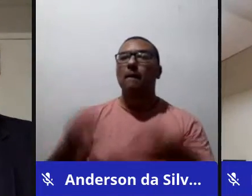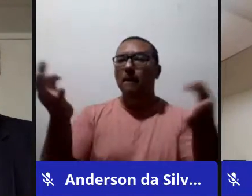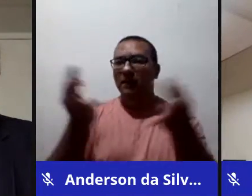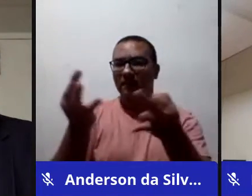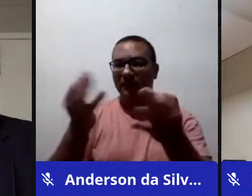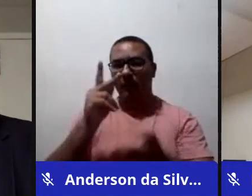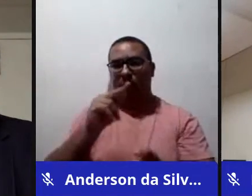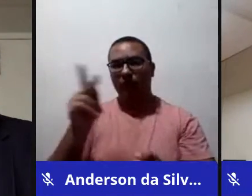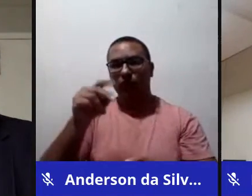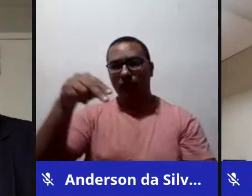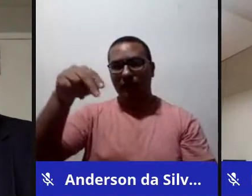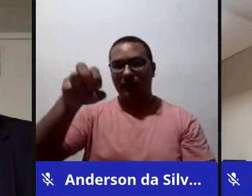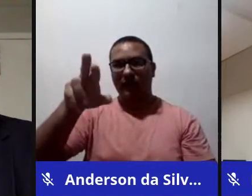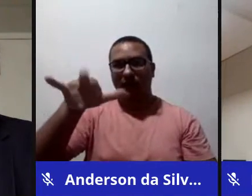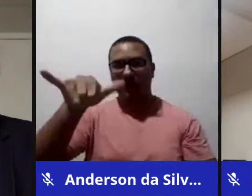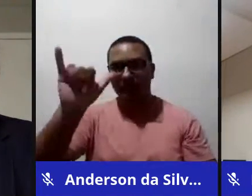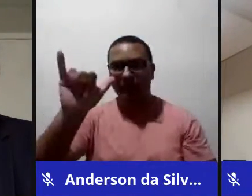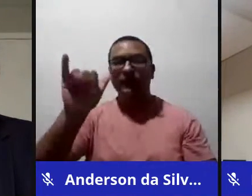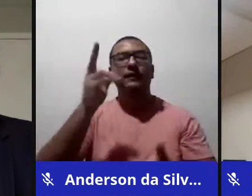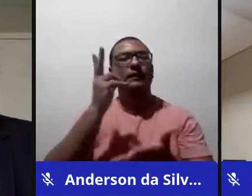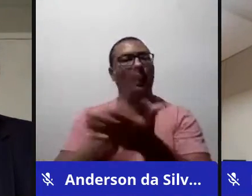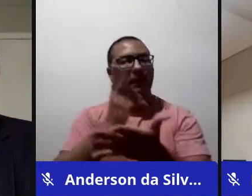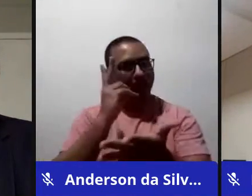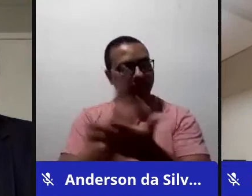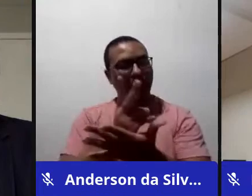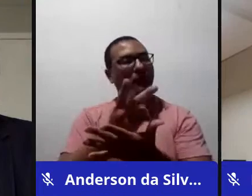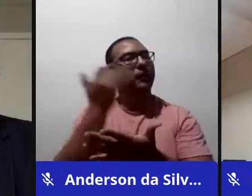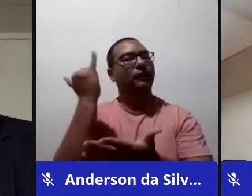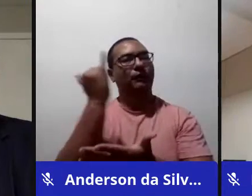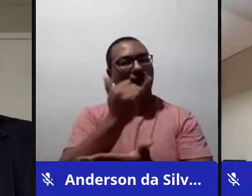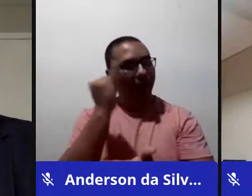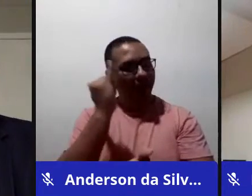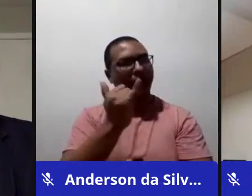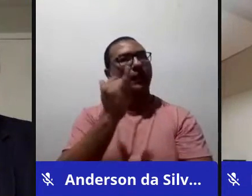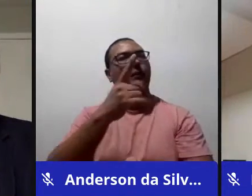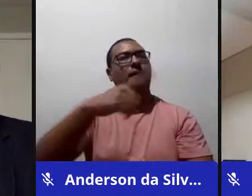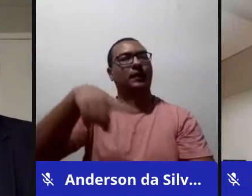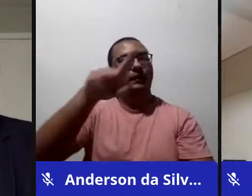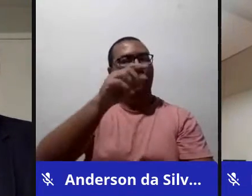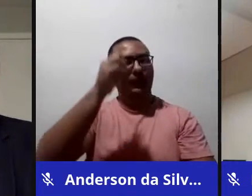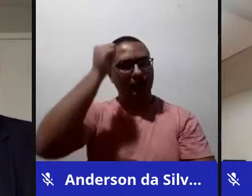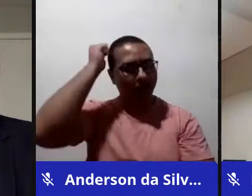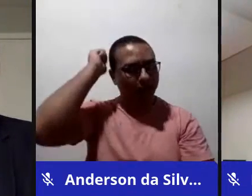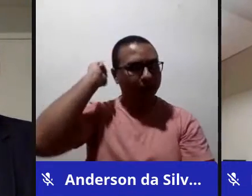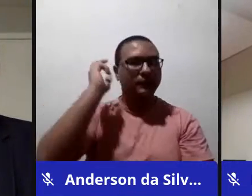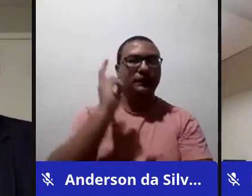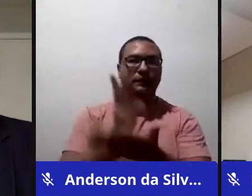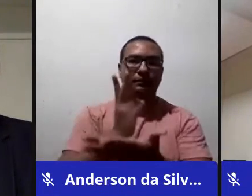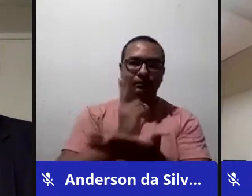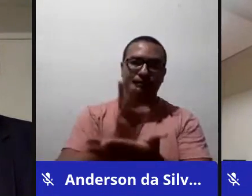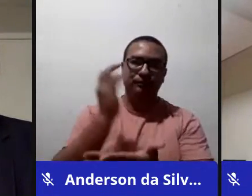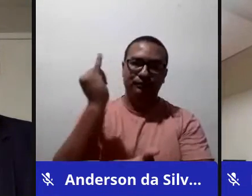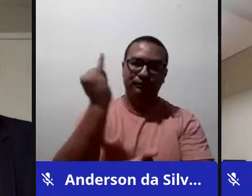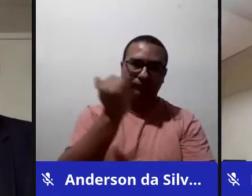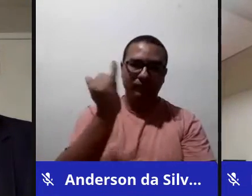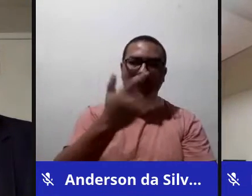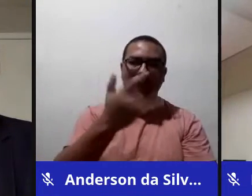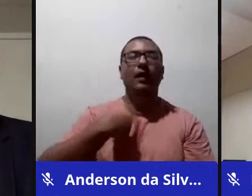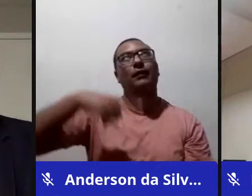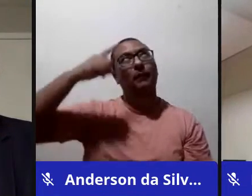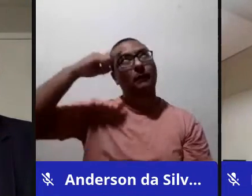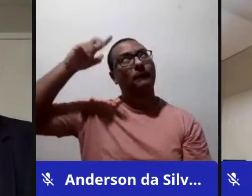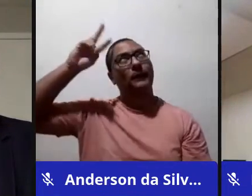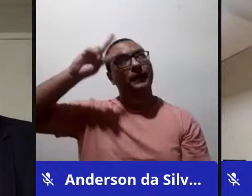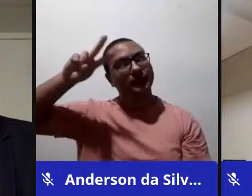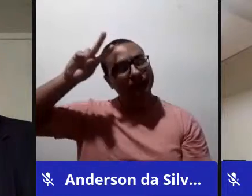Perfeito, professor Neri. A gente sempre fala isso para os nossos estudantes, né? Enquanto você estava